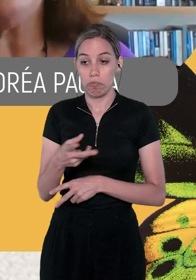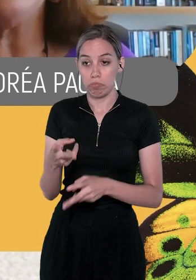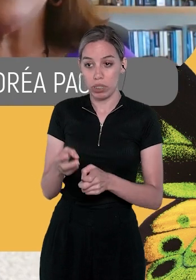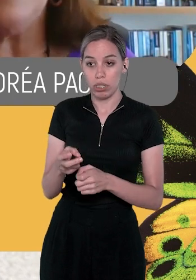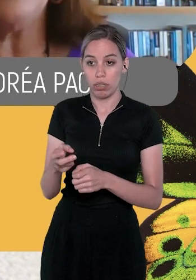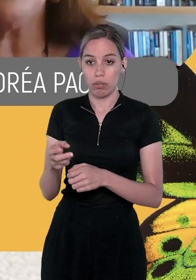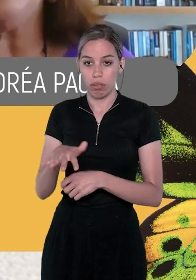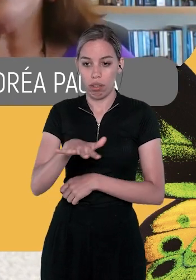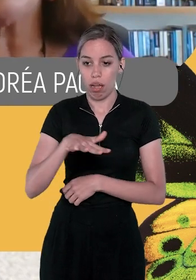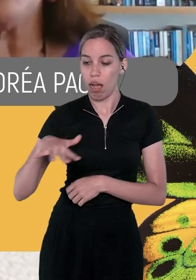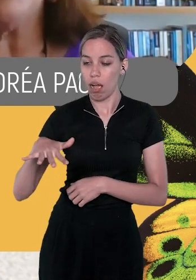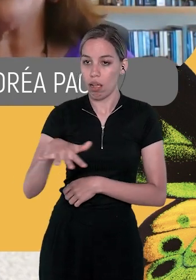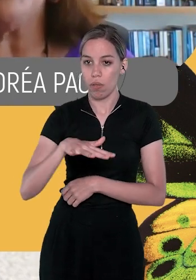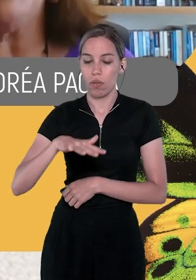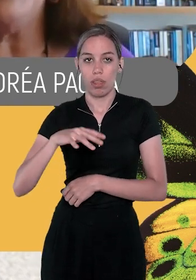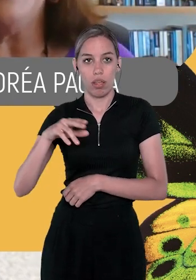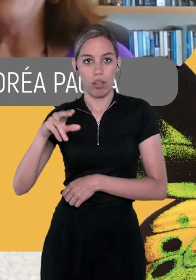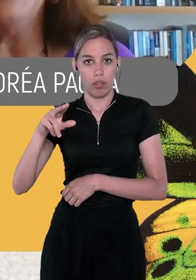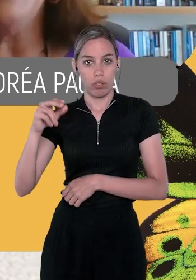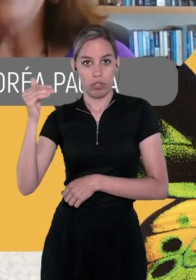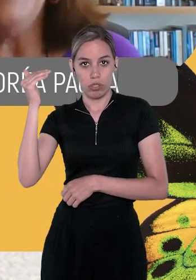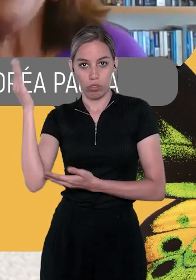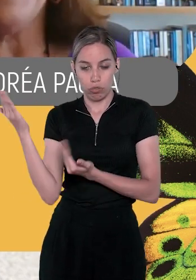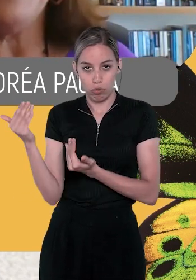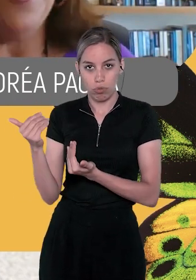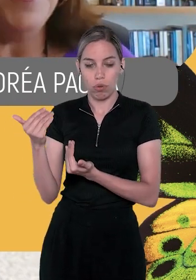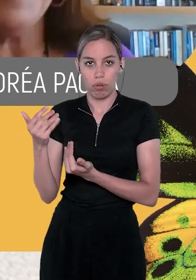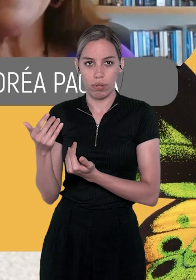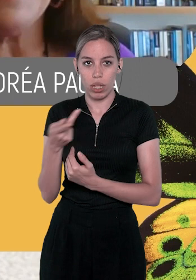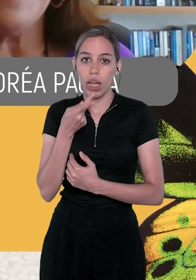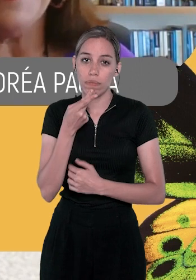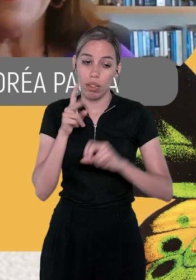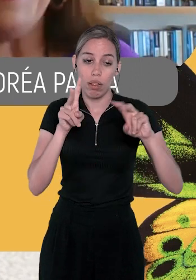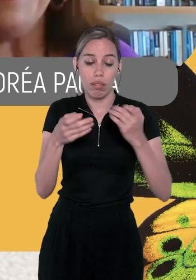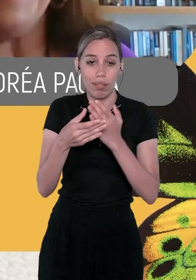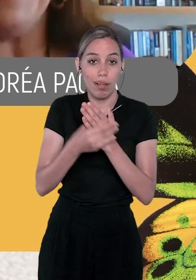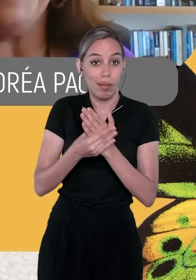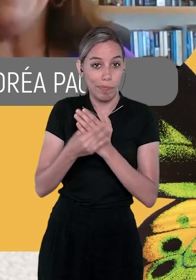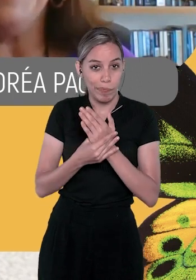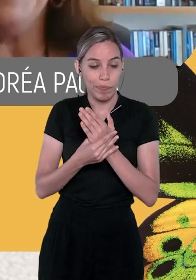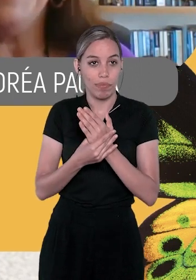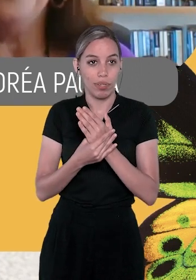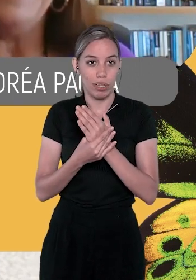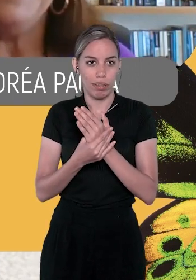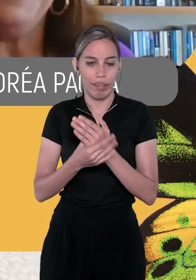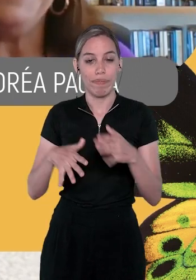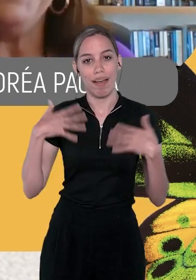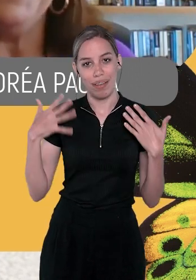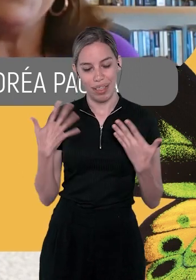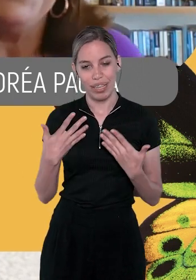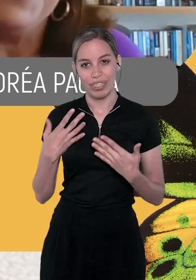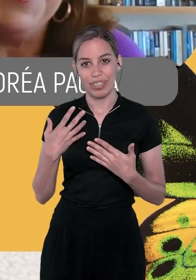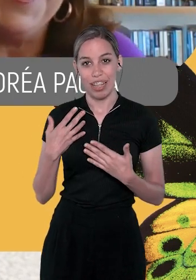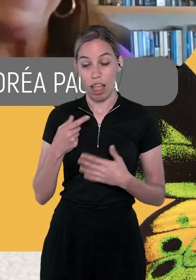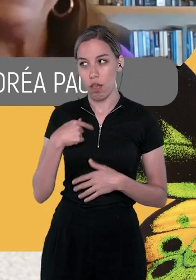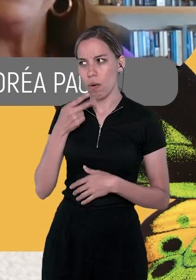universo adolescente, para o universo da juventude. A juíza e escritora Andréia Pachá é uma mulher branca de